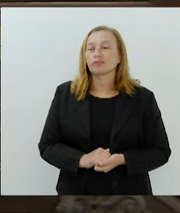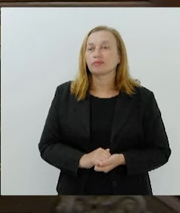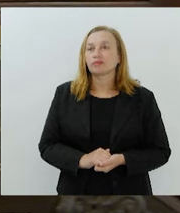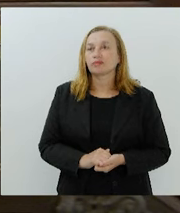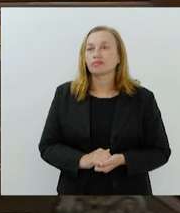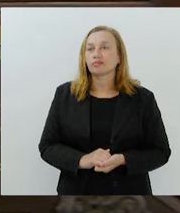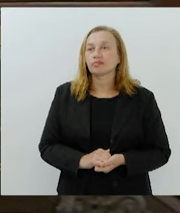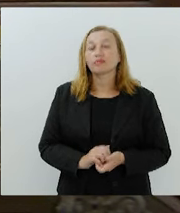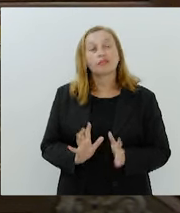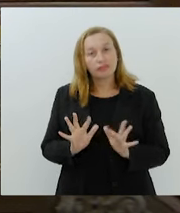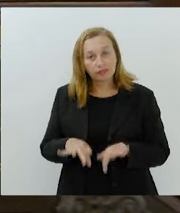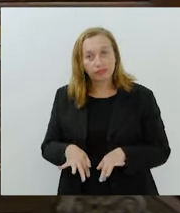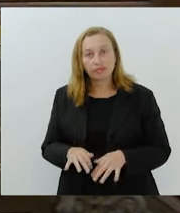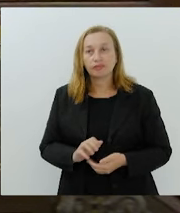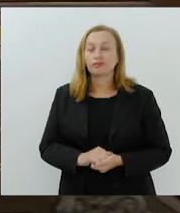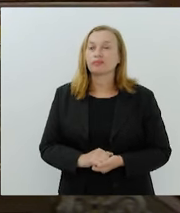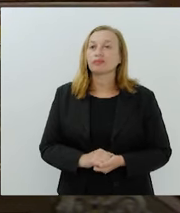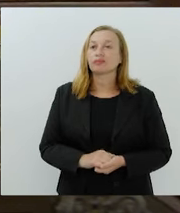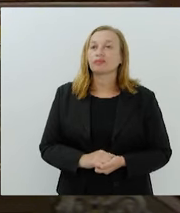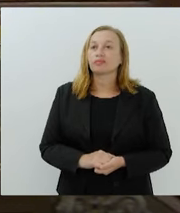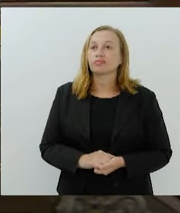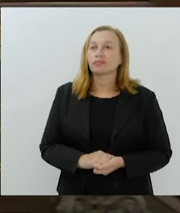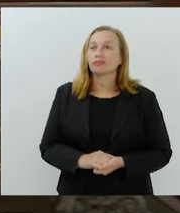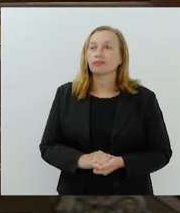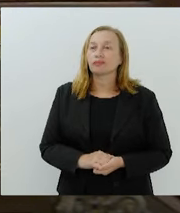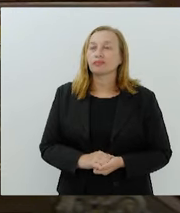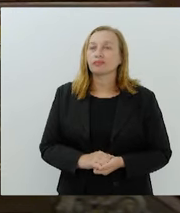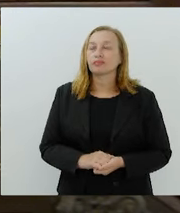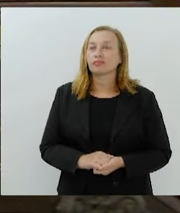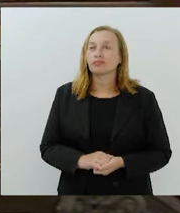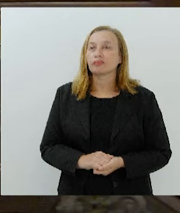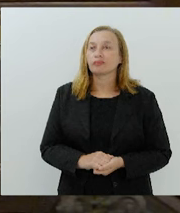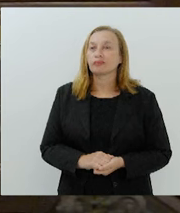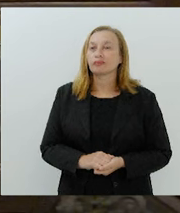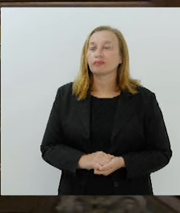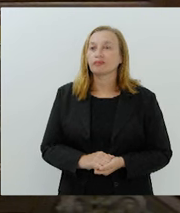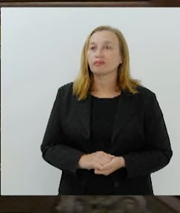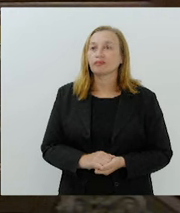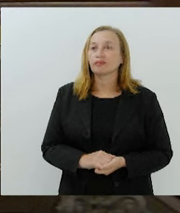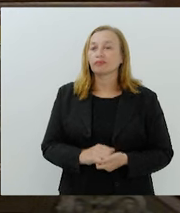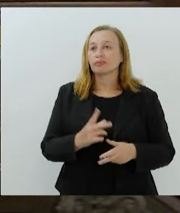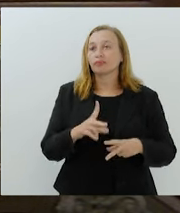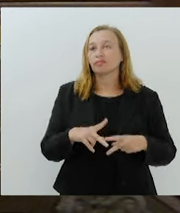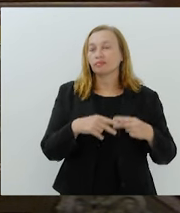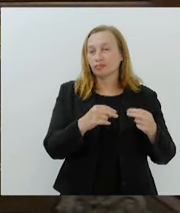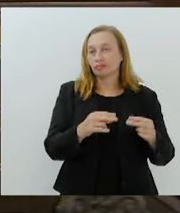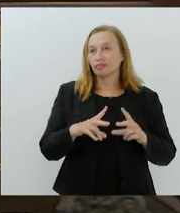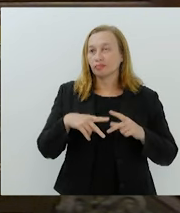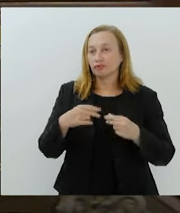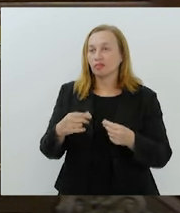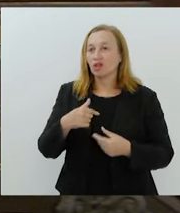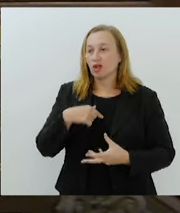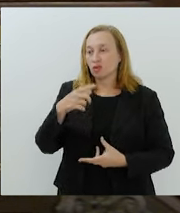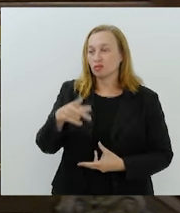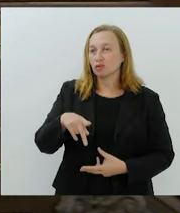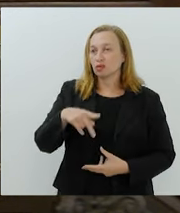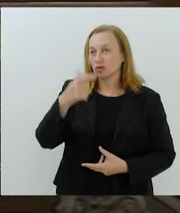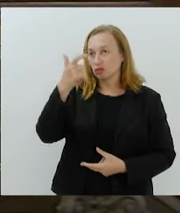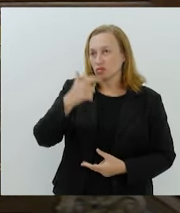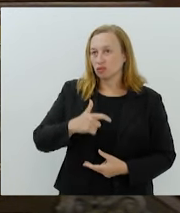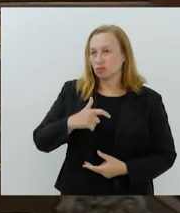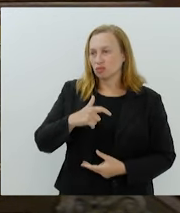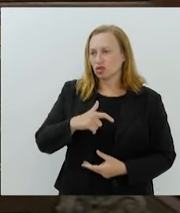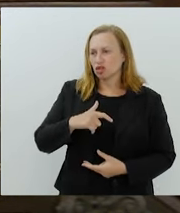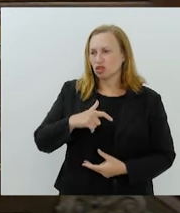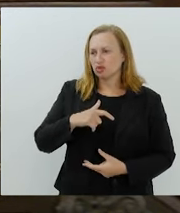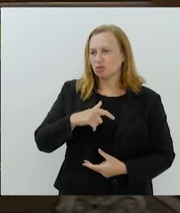Para encerrar, eu reportei os presentes encarnados, me permitam, porque eu sou espírita,